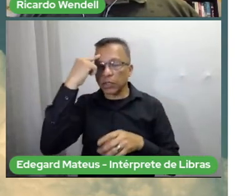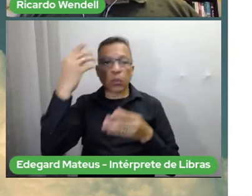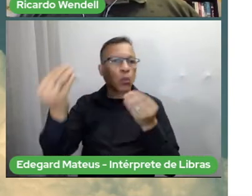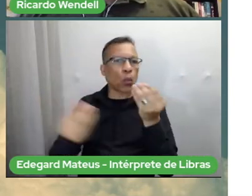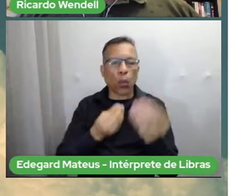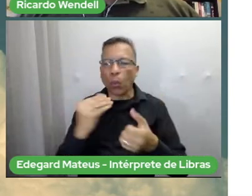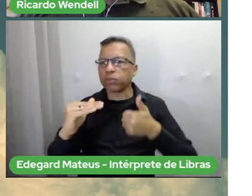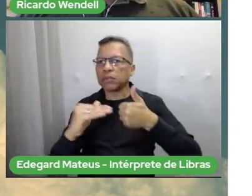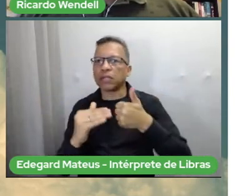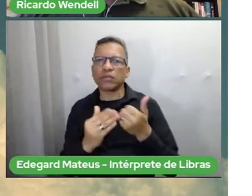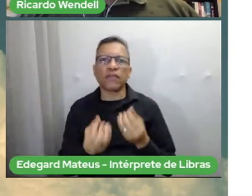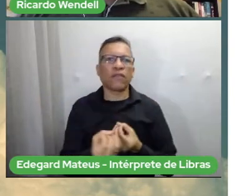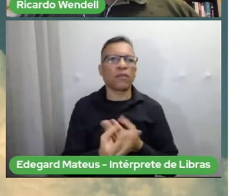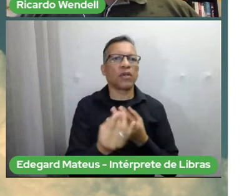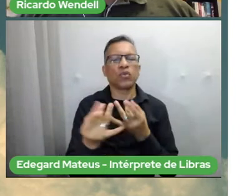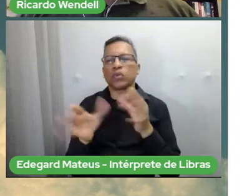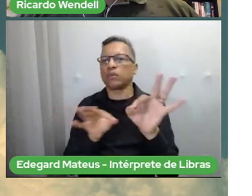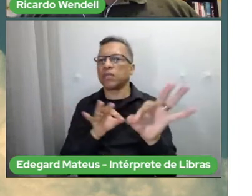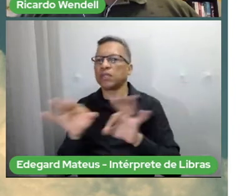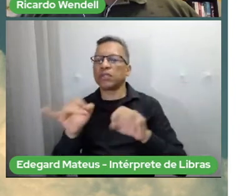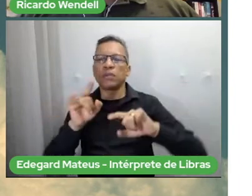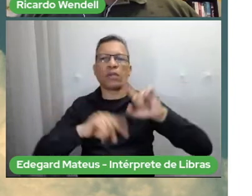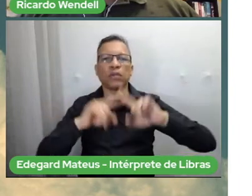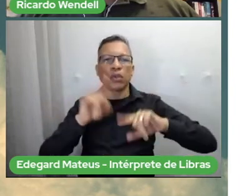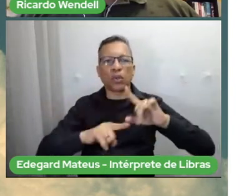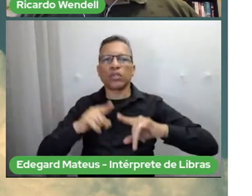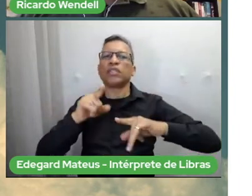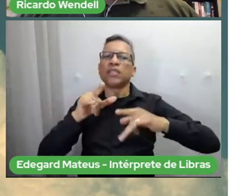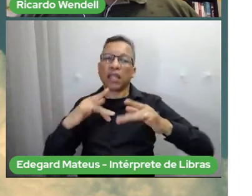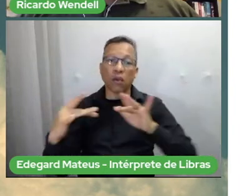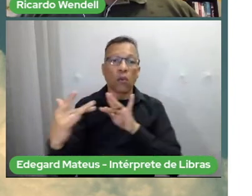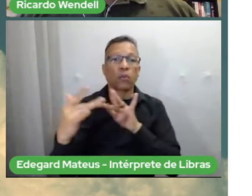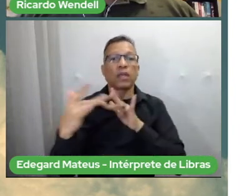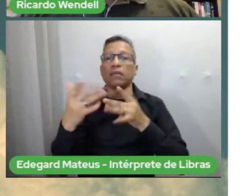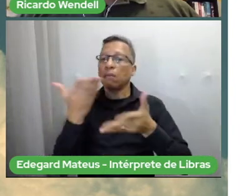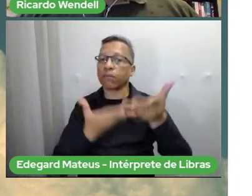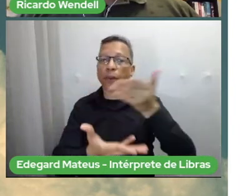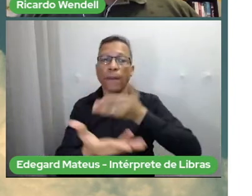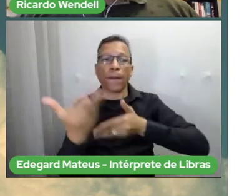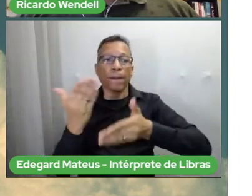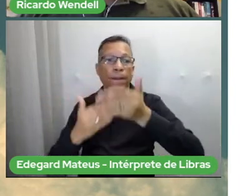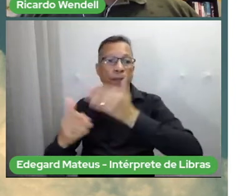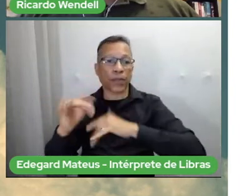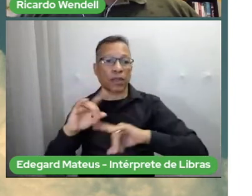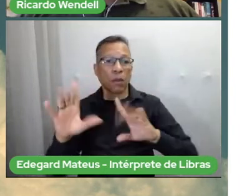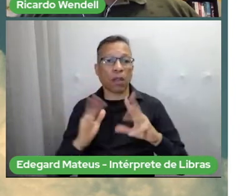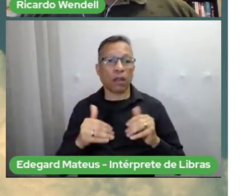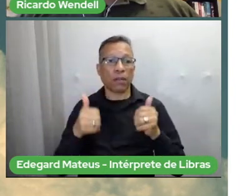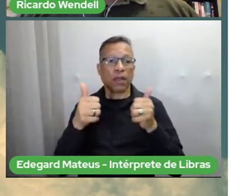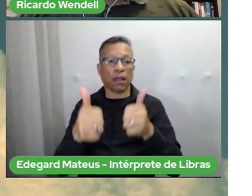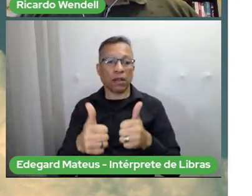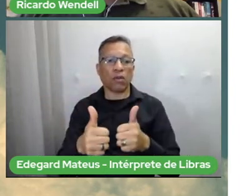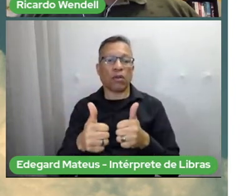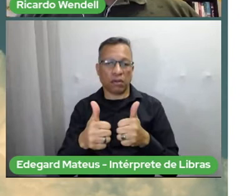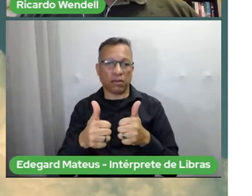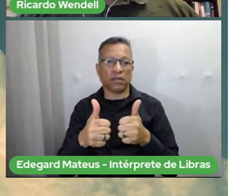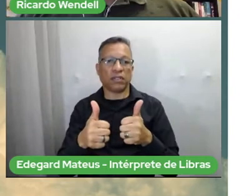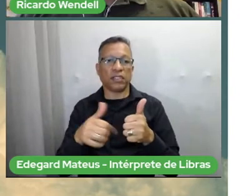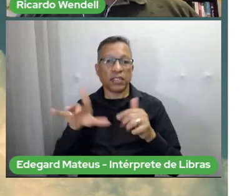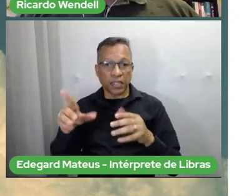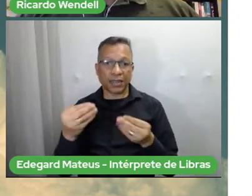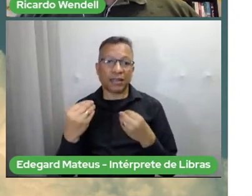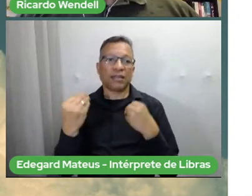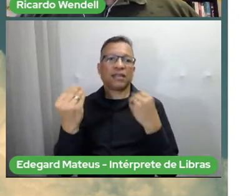como esses produtos interagem, como que isso conversa e qual a melhor forma de prover